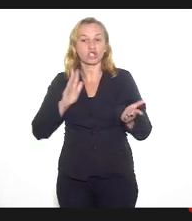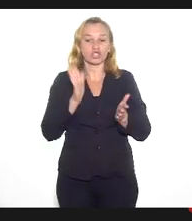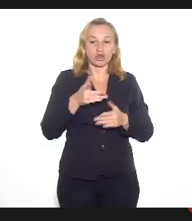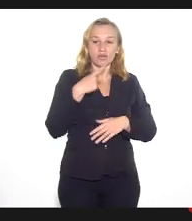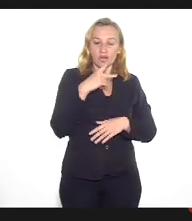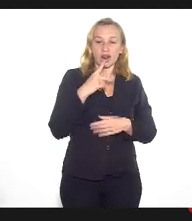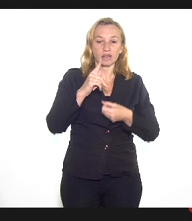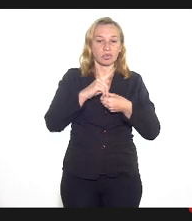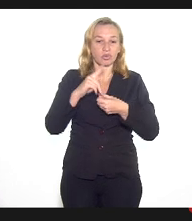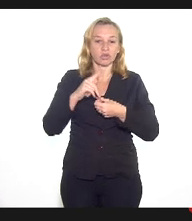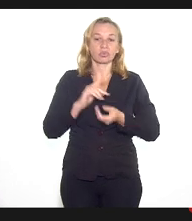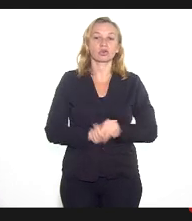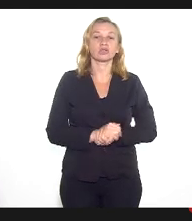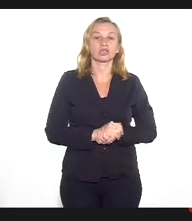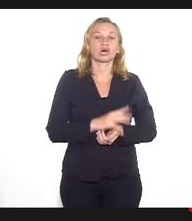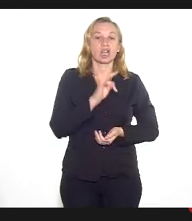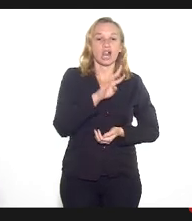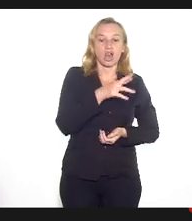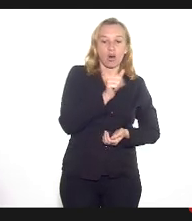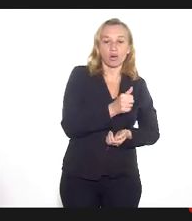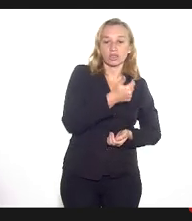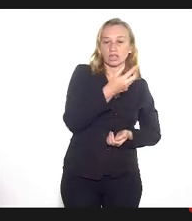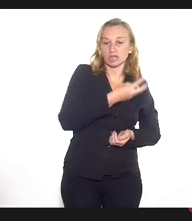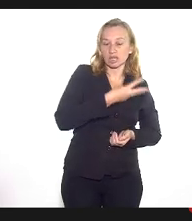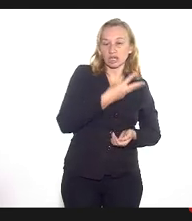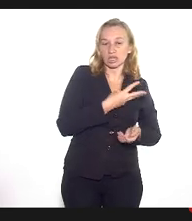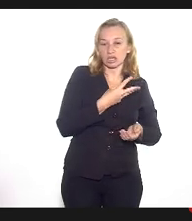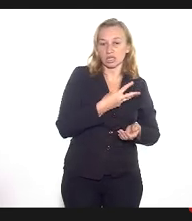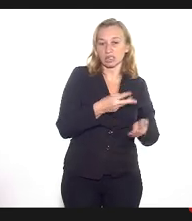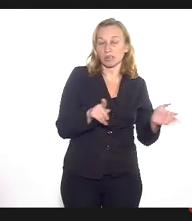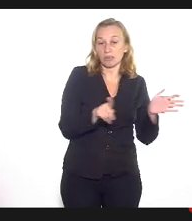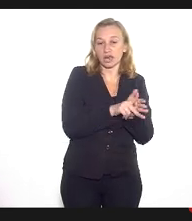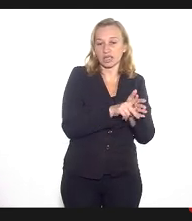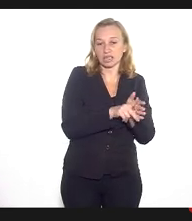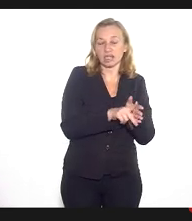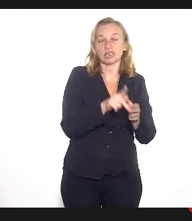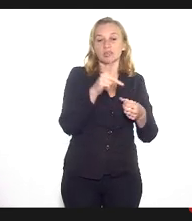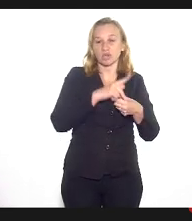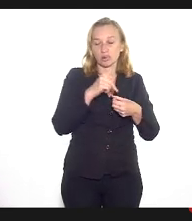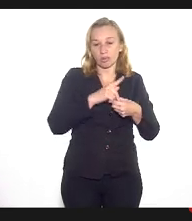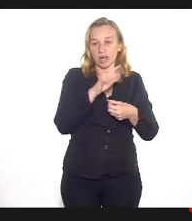mencionado pela Petrobras, a Rota 3 é de propriedade 100% da Petrobras.